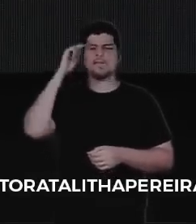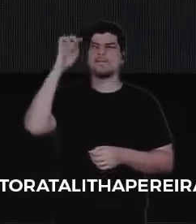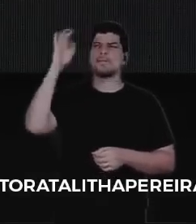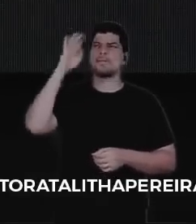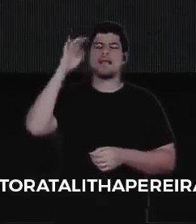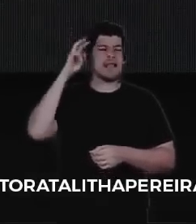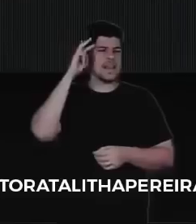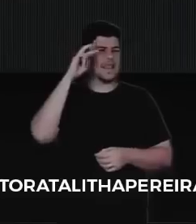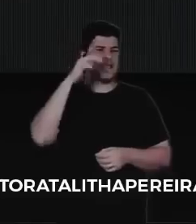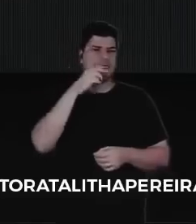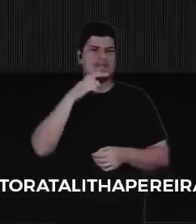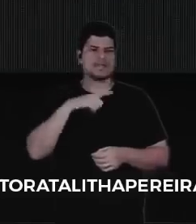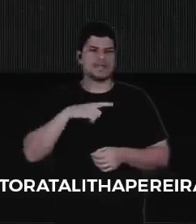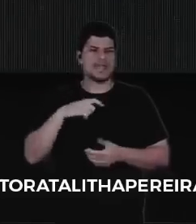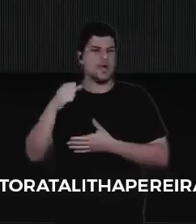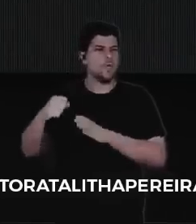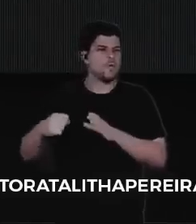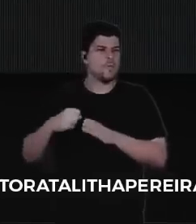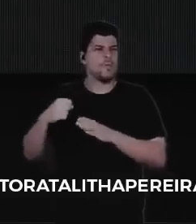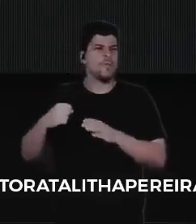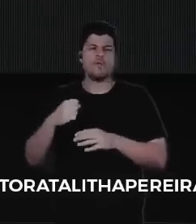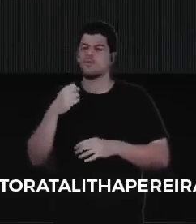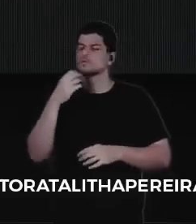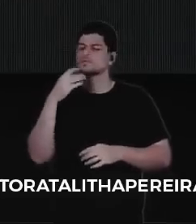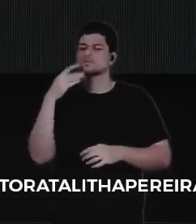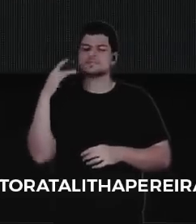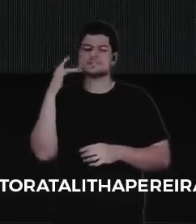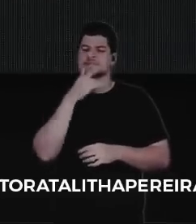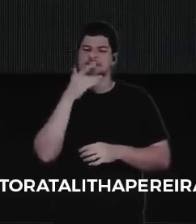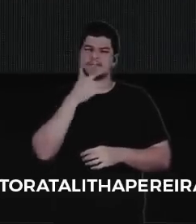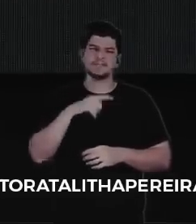Lembra daquela torta Banoff que você ganhou?